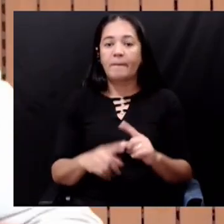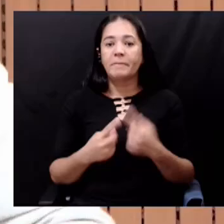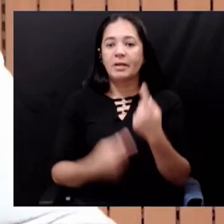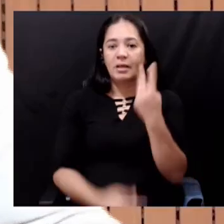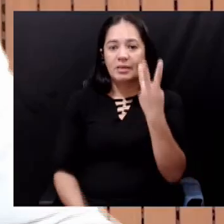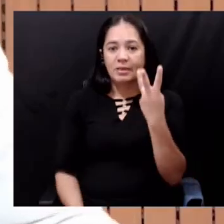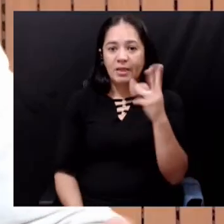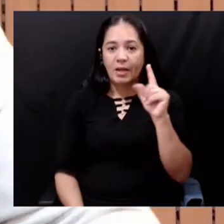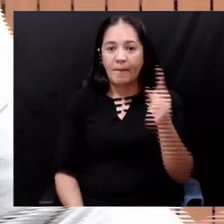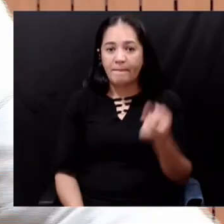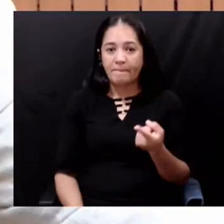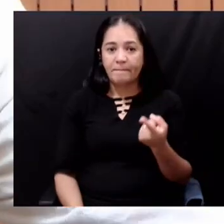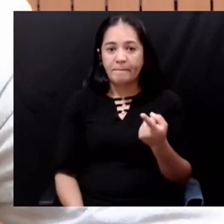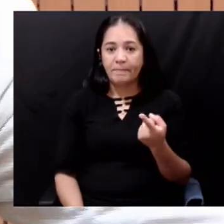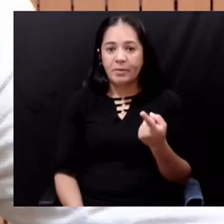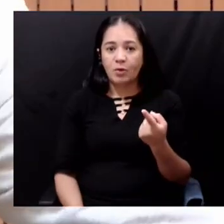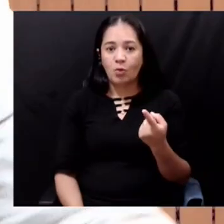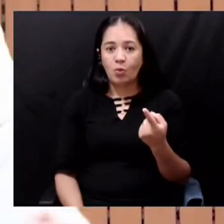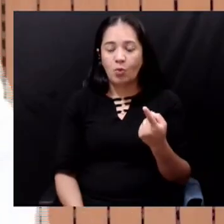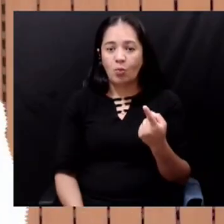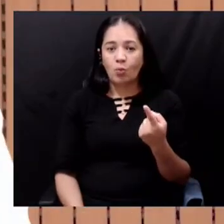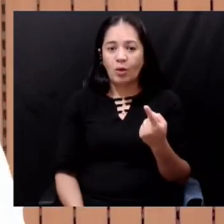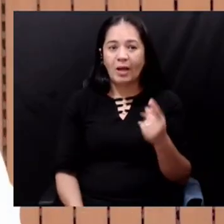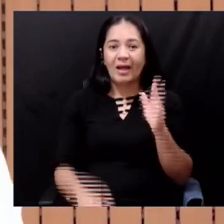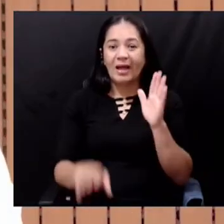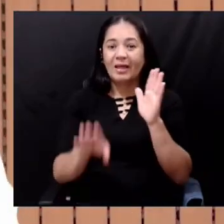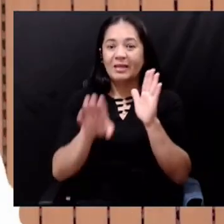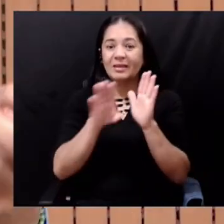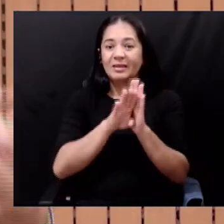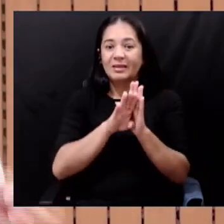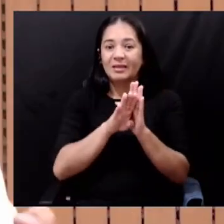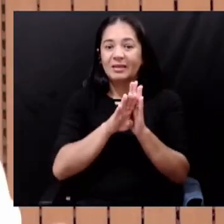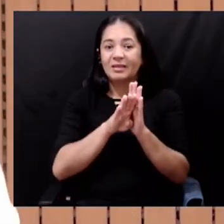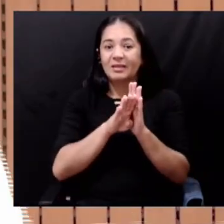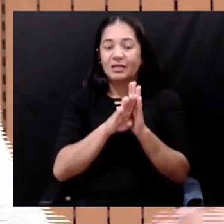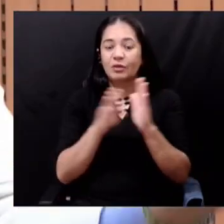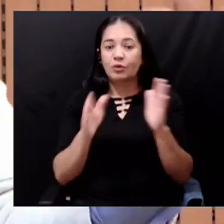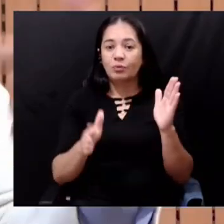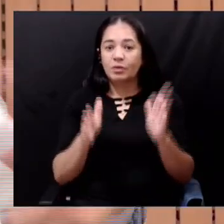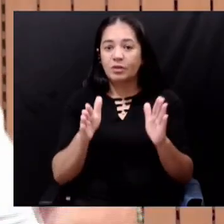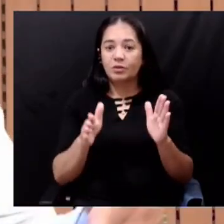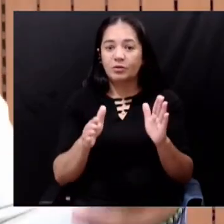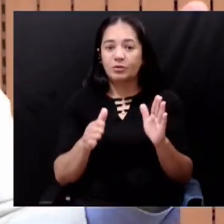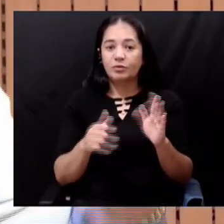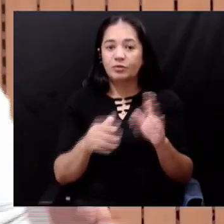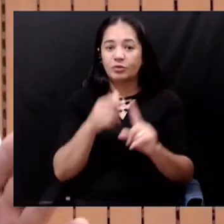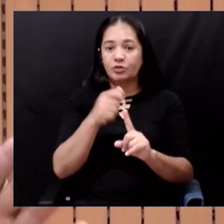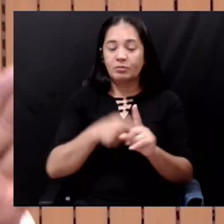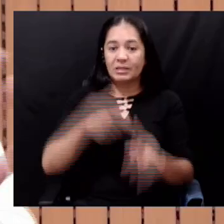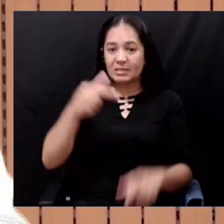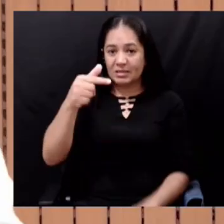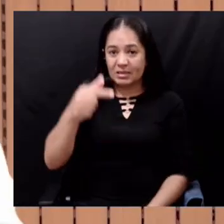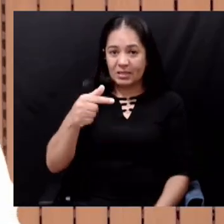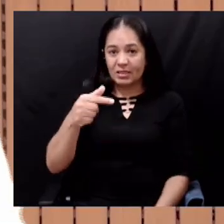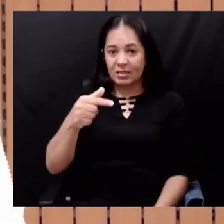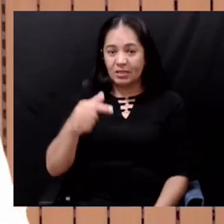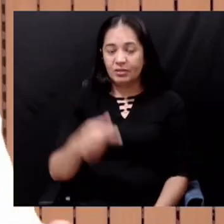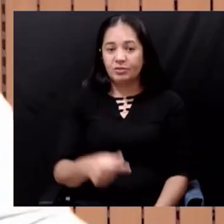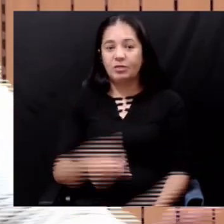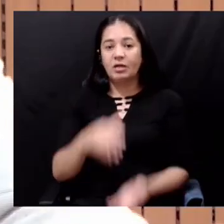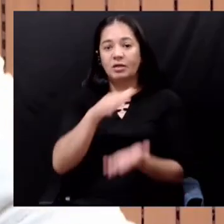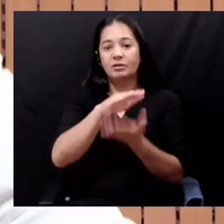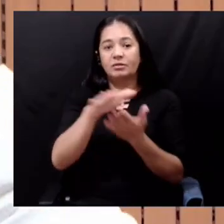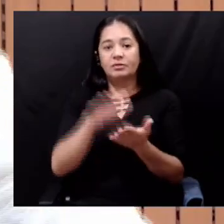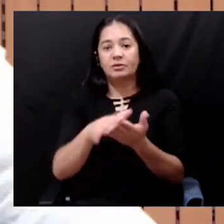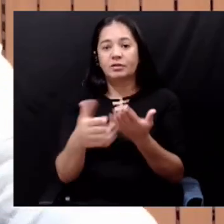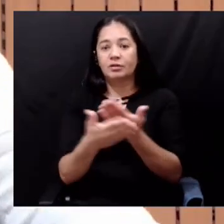única. São até isso durante os 7 meses, considerando a distribuição que vocês mesmos